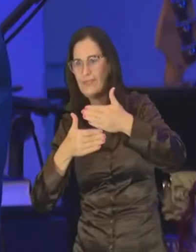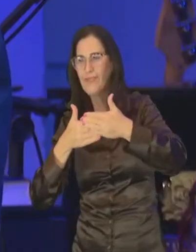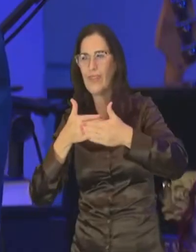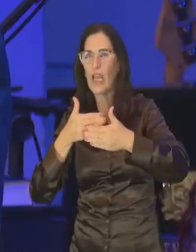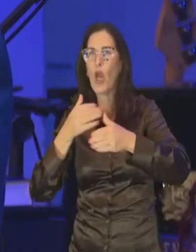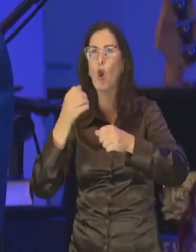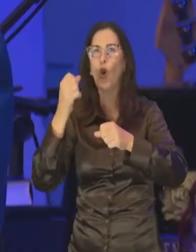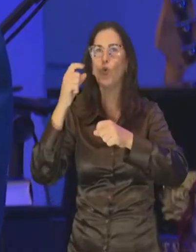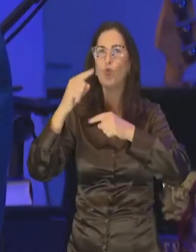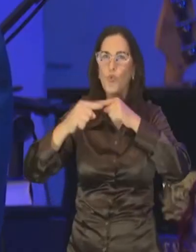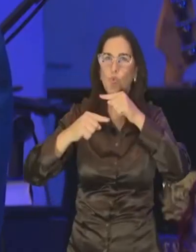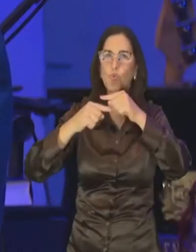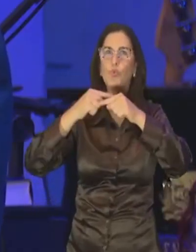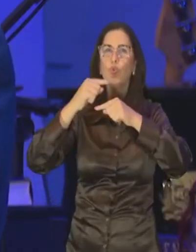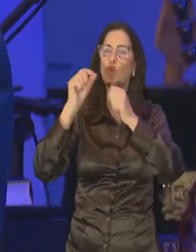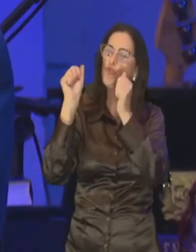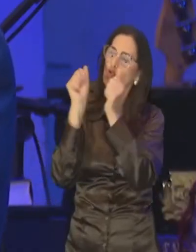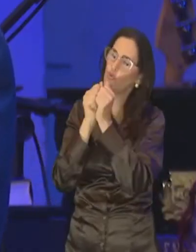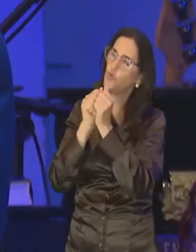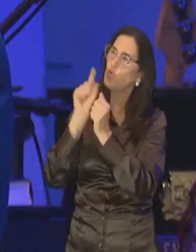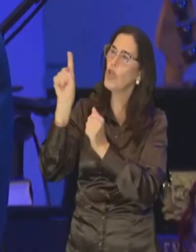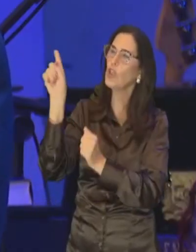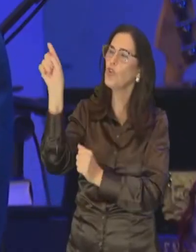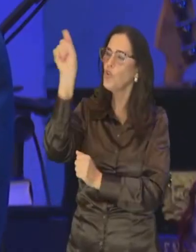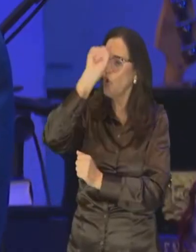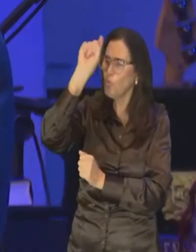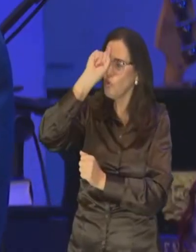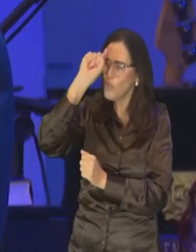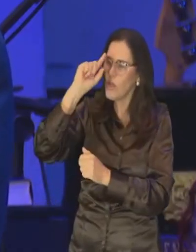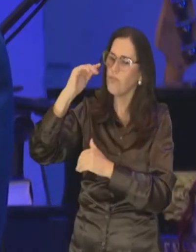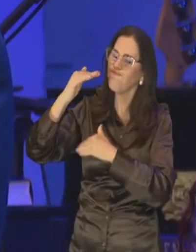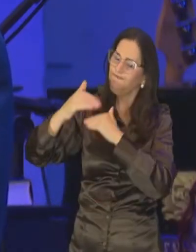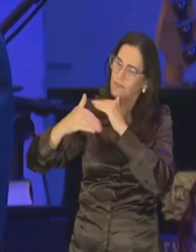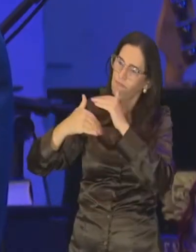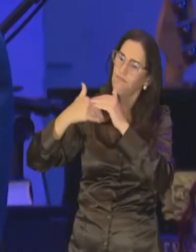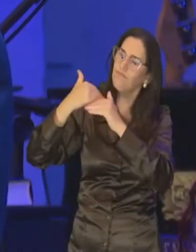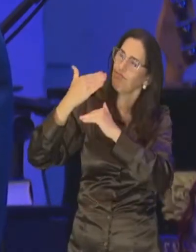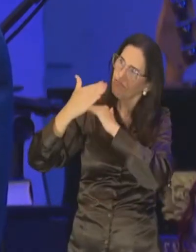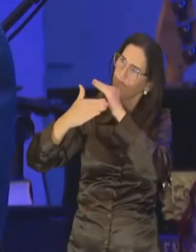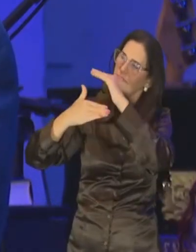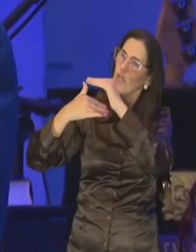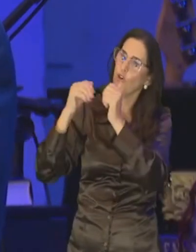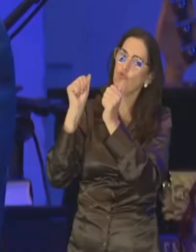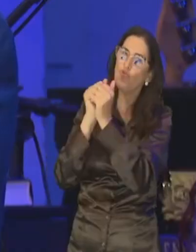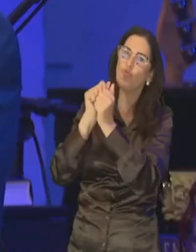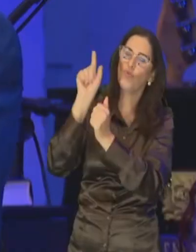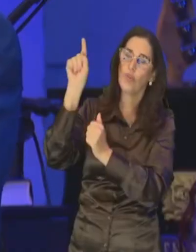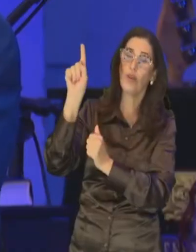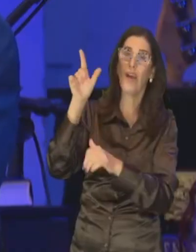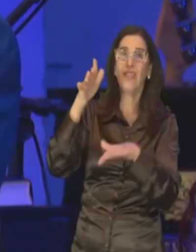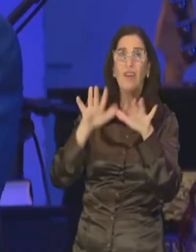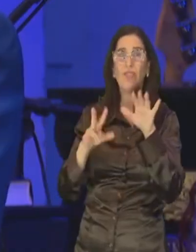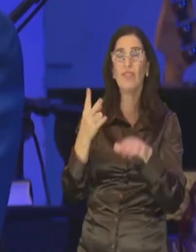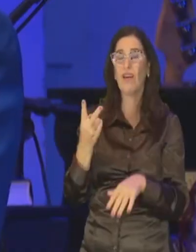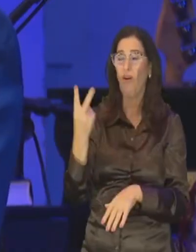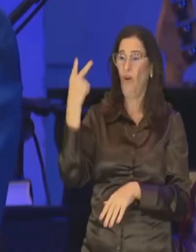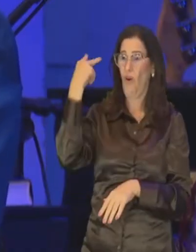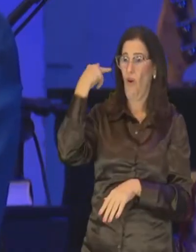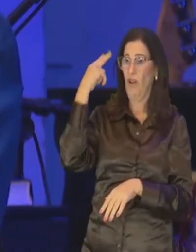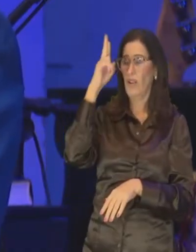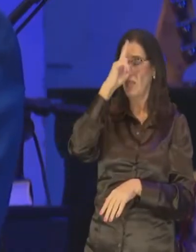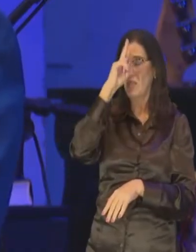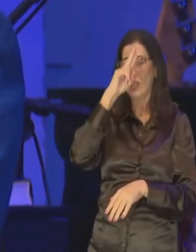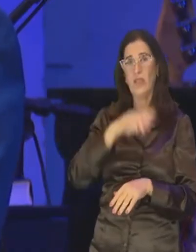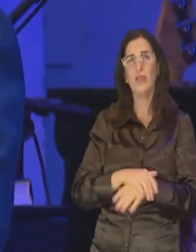reconstruído com Deus todos os dias. Talvez você olhe para trás da sua história e